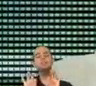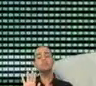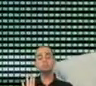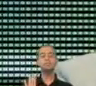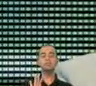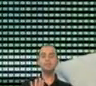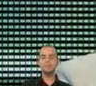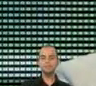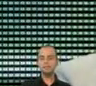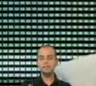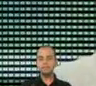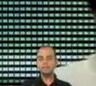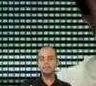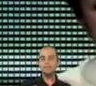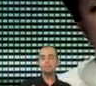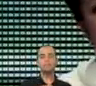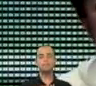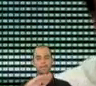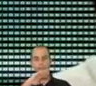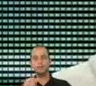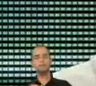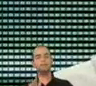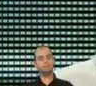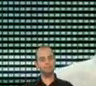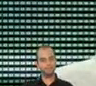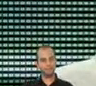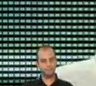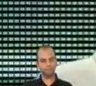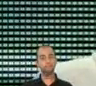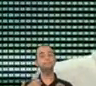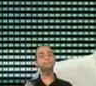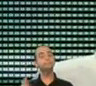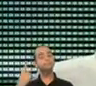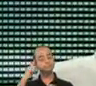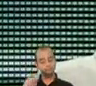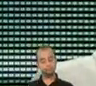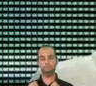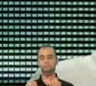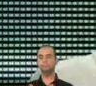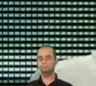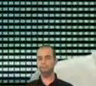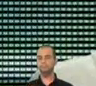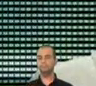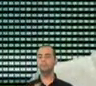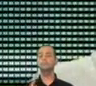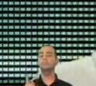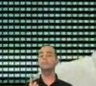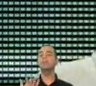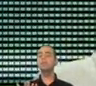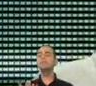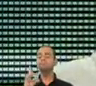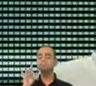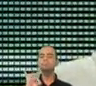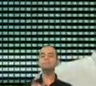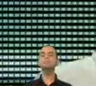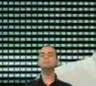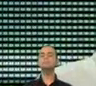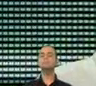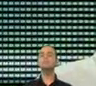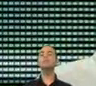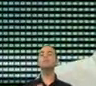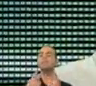integraria o atendimento à criança ao atendimento da mãe. No caso da segurança pública,